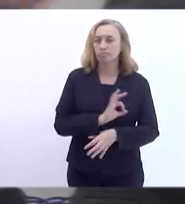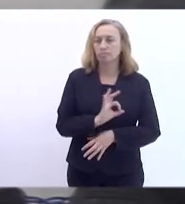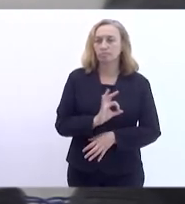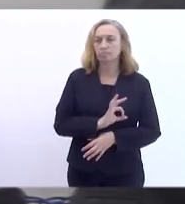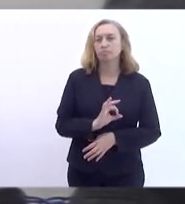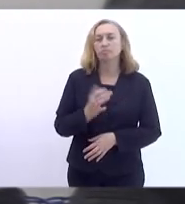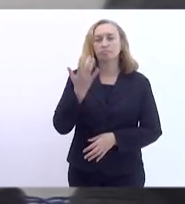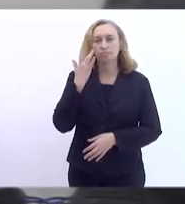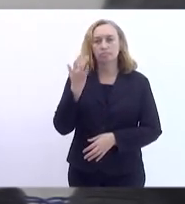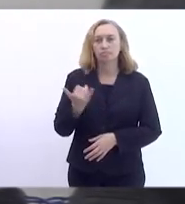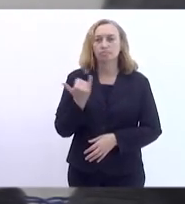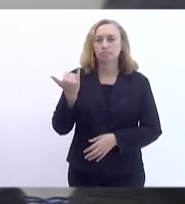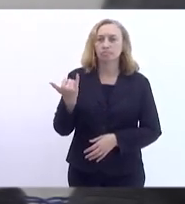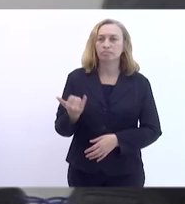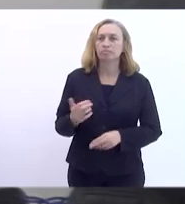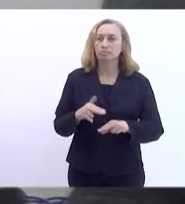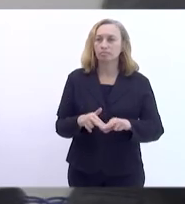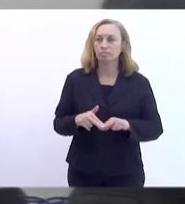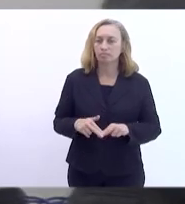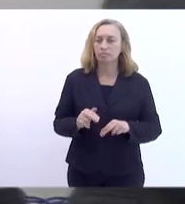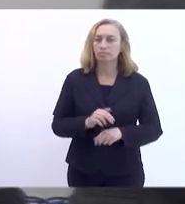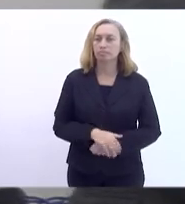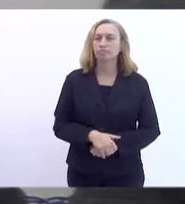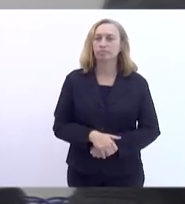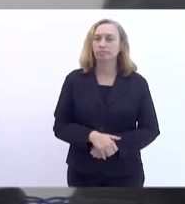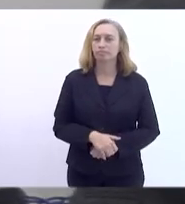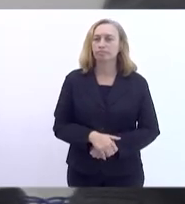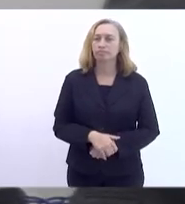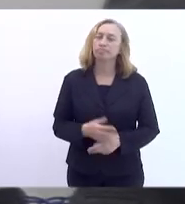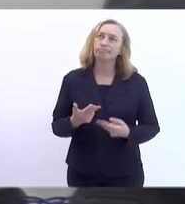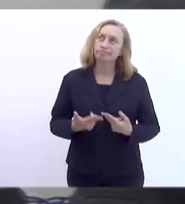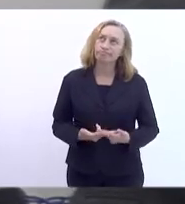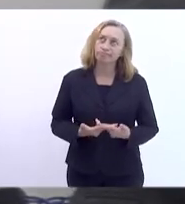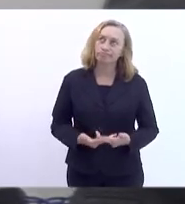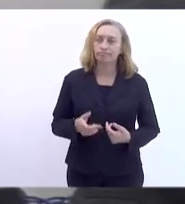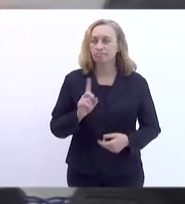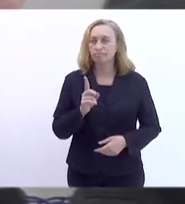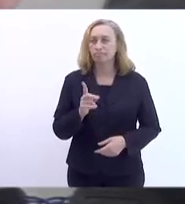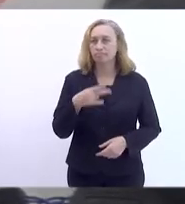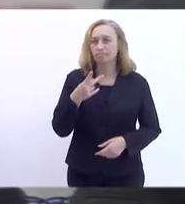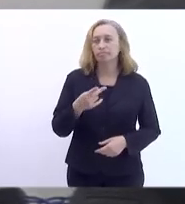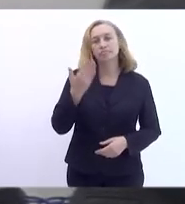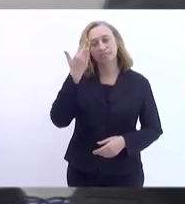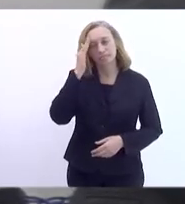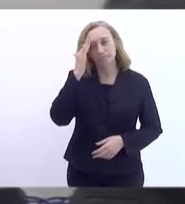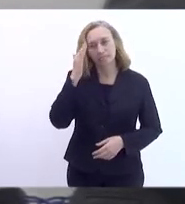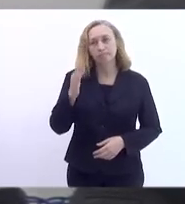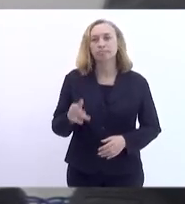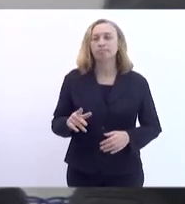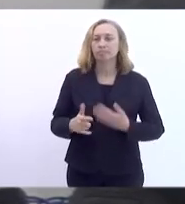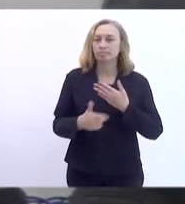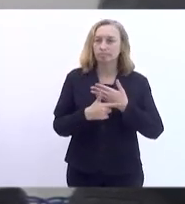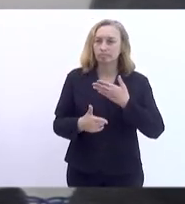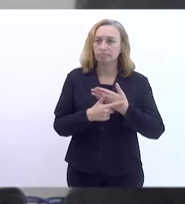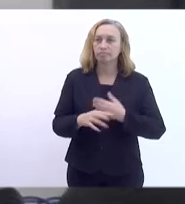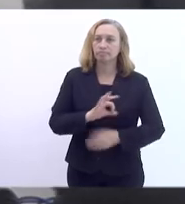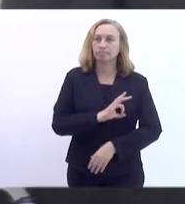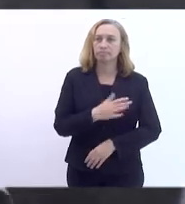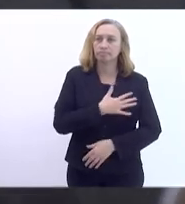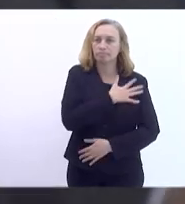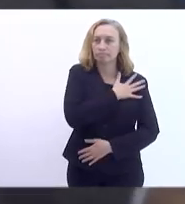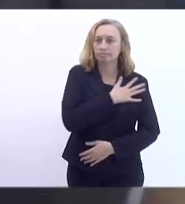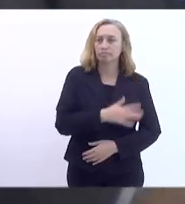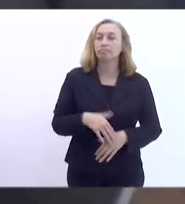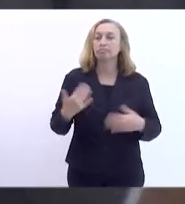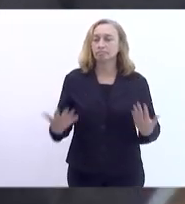muito razoável por isso nós temos essa eu não vou dizer paciência mas essa compreensão com o papel da Polícia